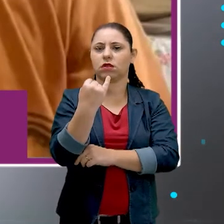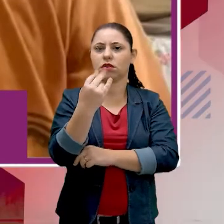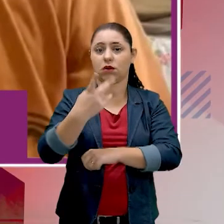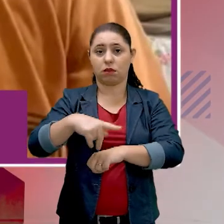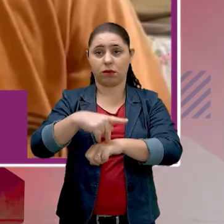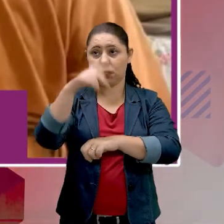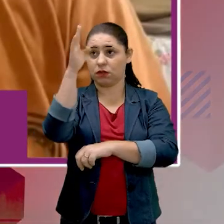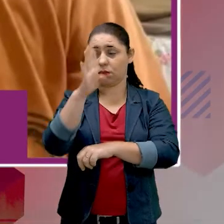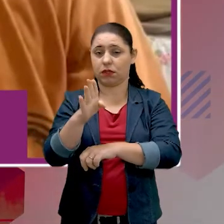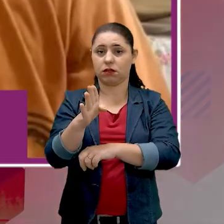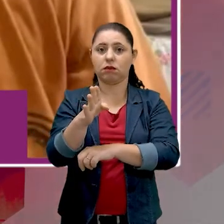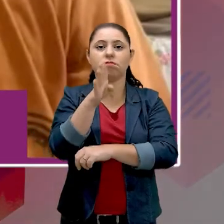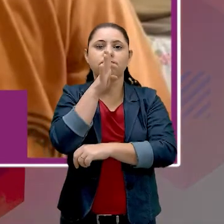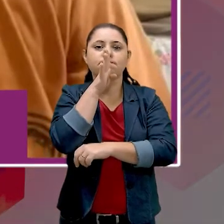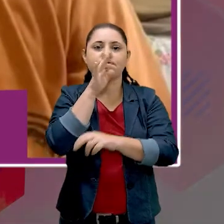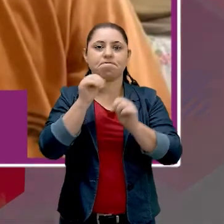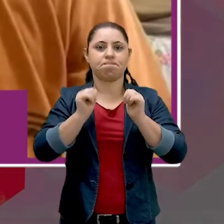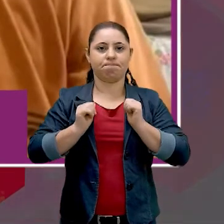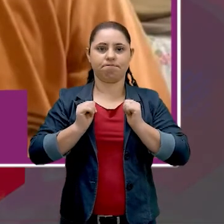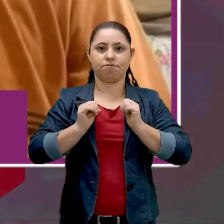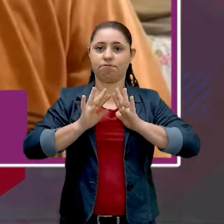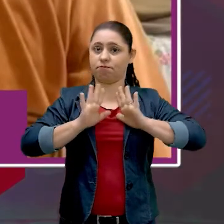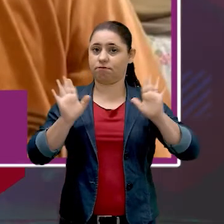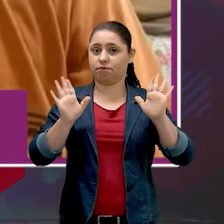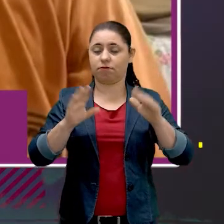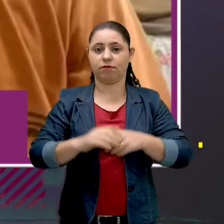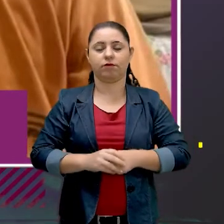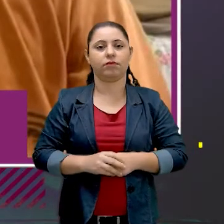que o Brasil se mantenha neutro nesse conflito?